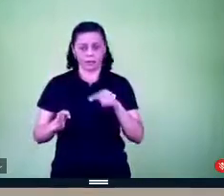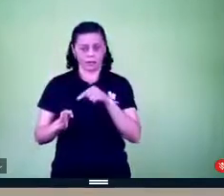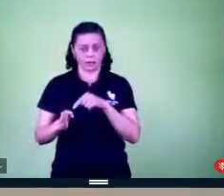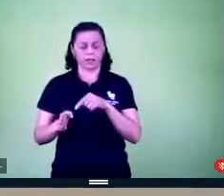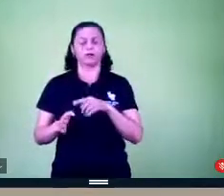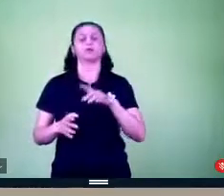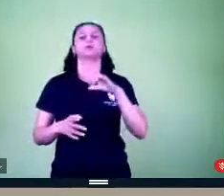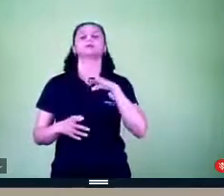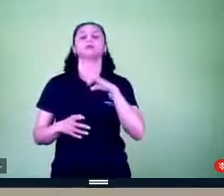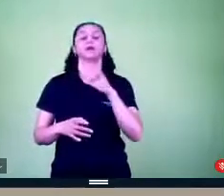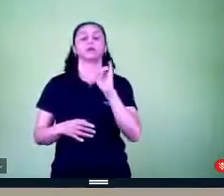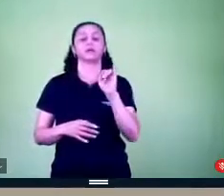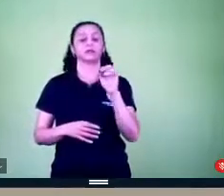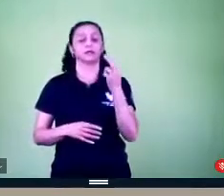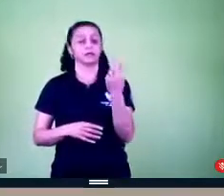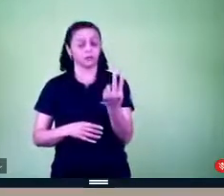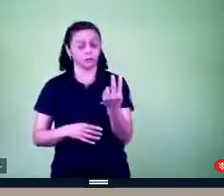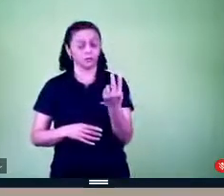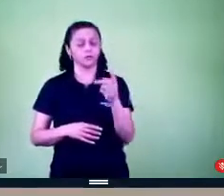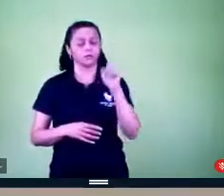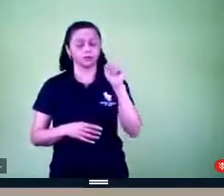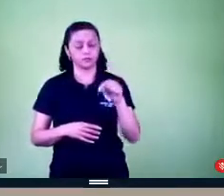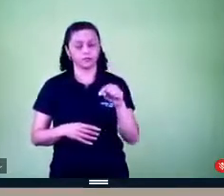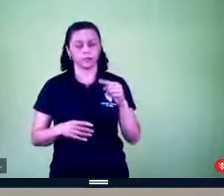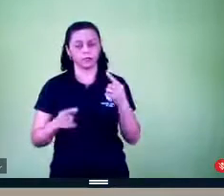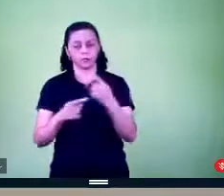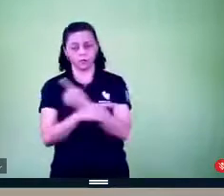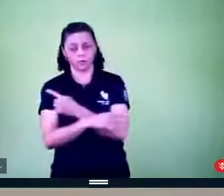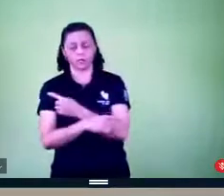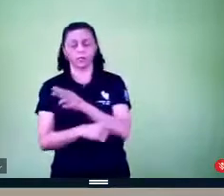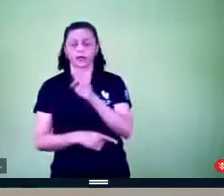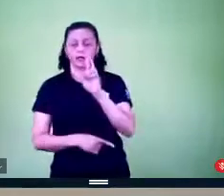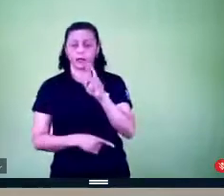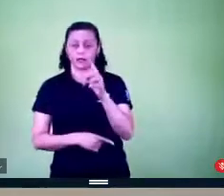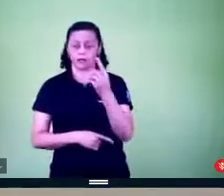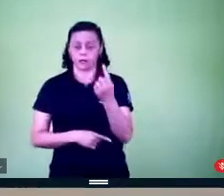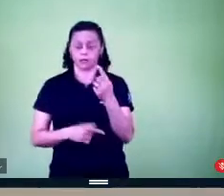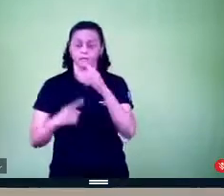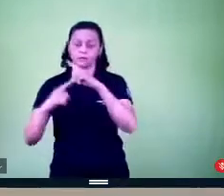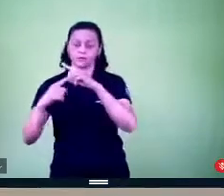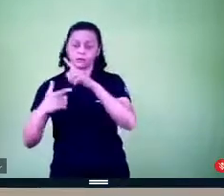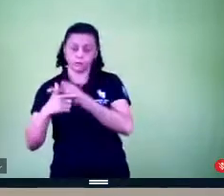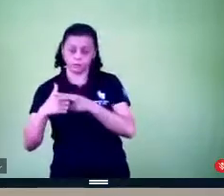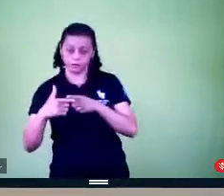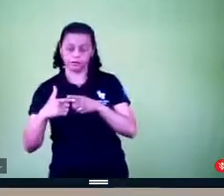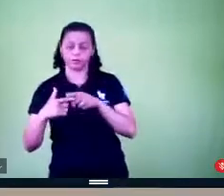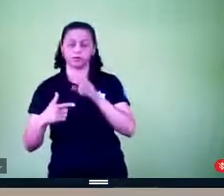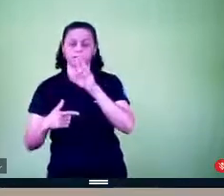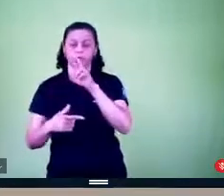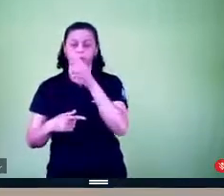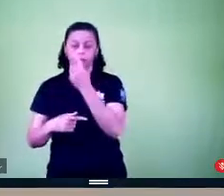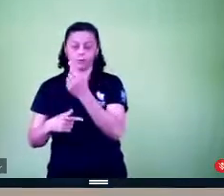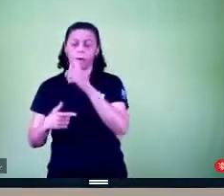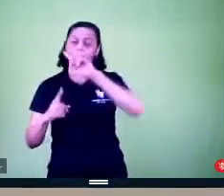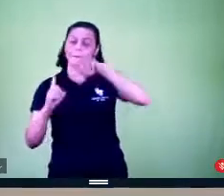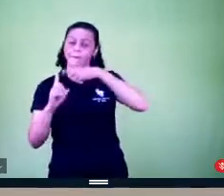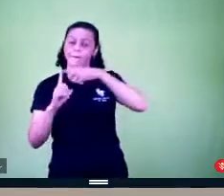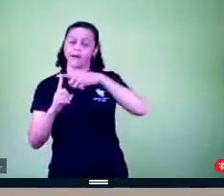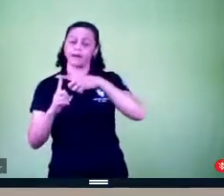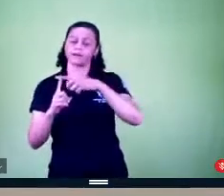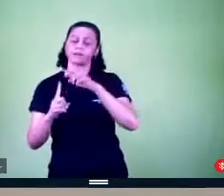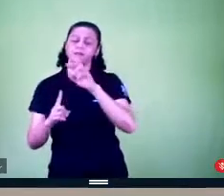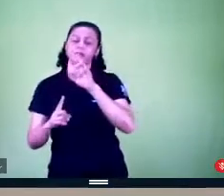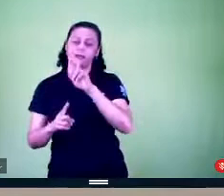R1, dividido por R1 mais R2, pela soma deles, que multiplica a corrente total da fonte. Então, se eu